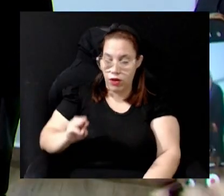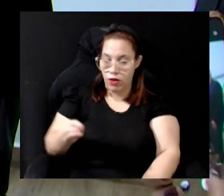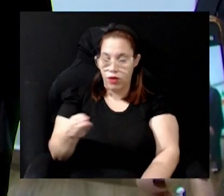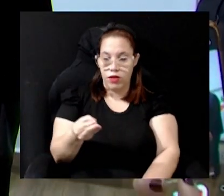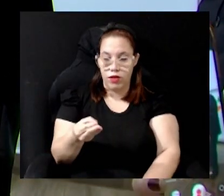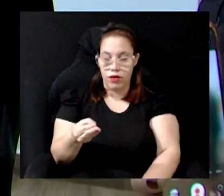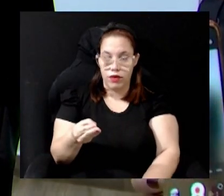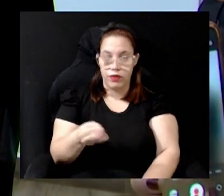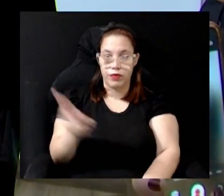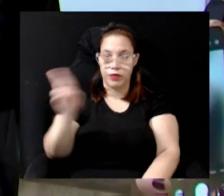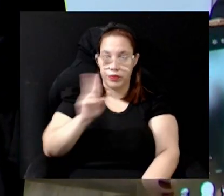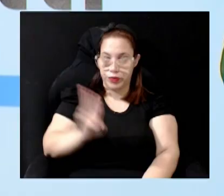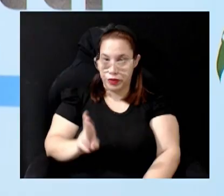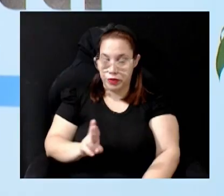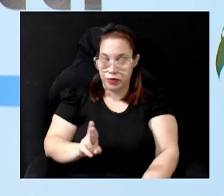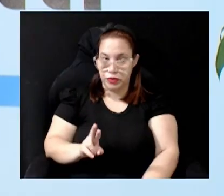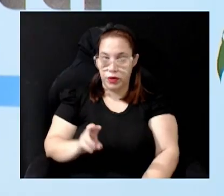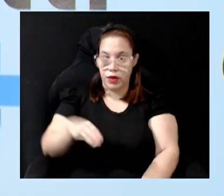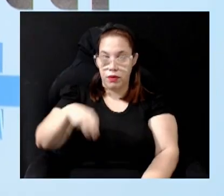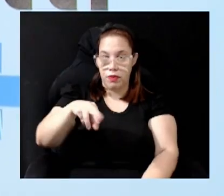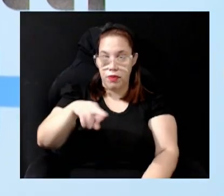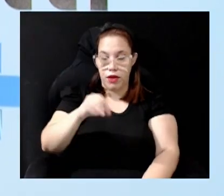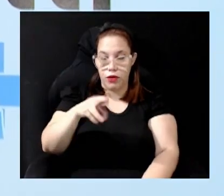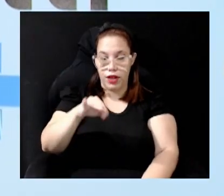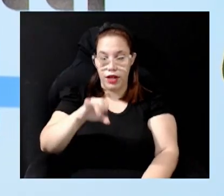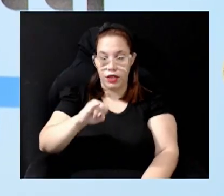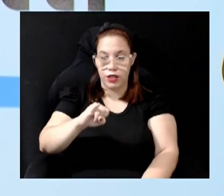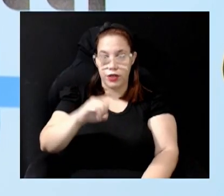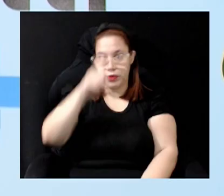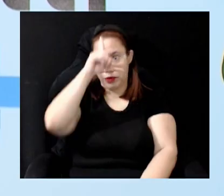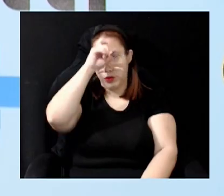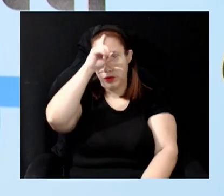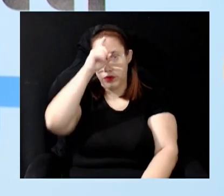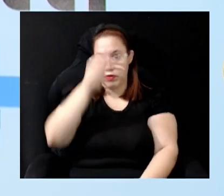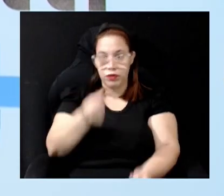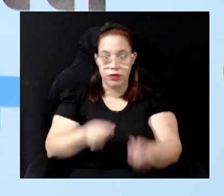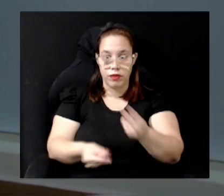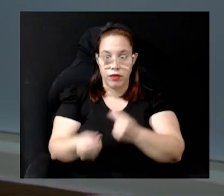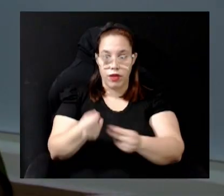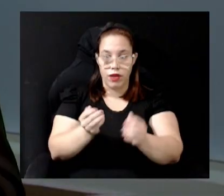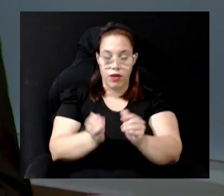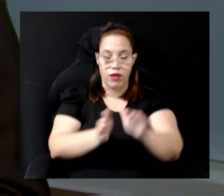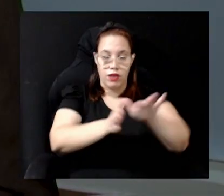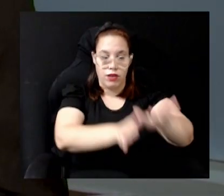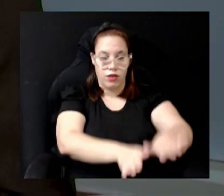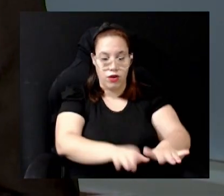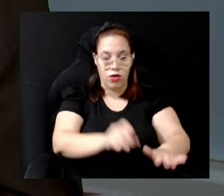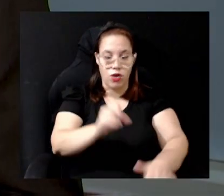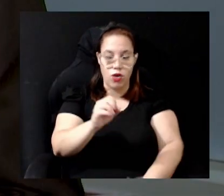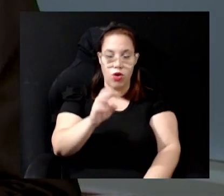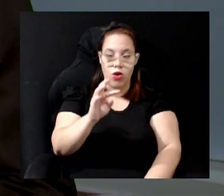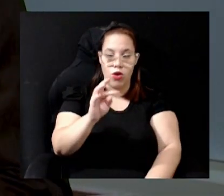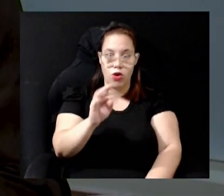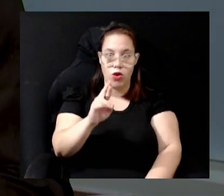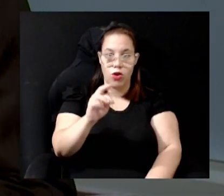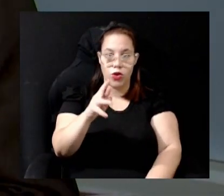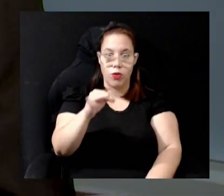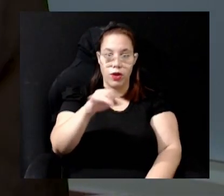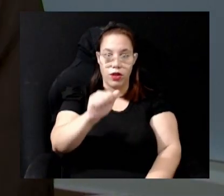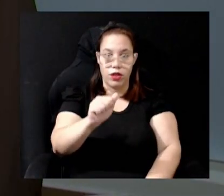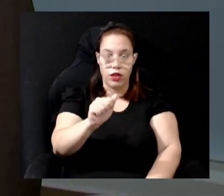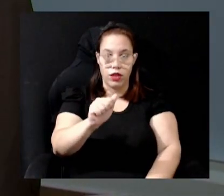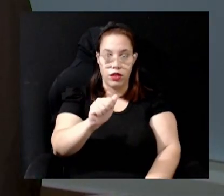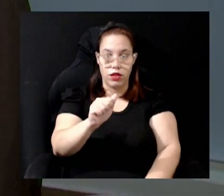4.600.000 à Rede Mário Gatti em Campinas. O recurso será destinado para o setor de ortopedia. Esse repasse de recursos do